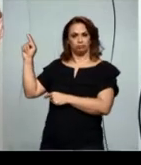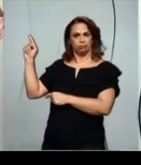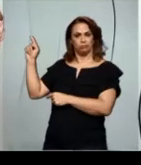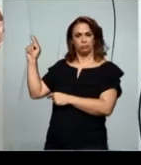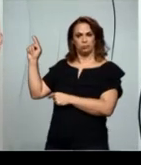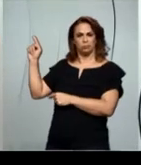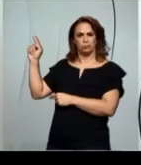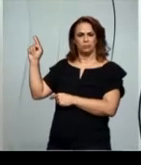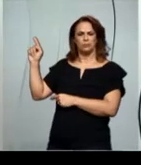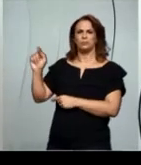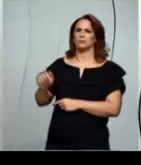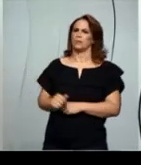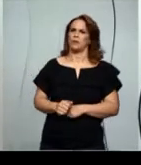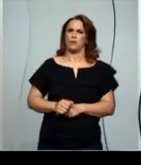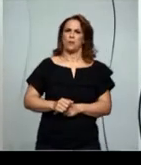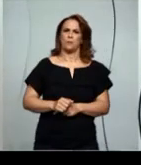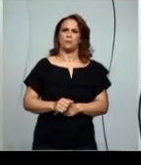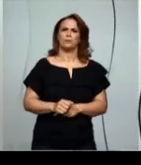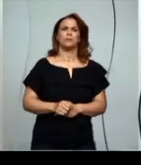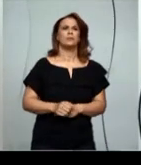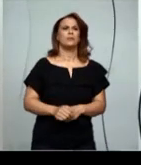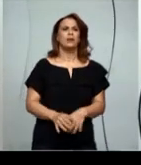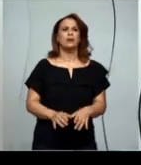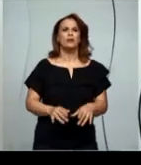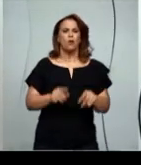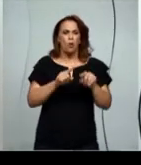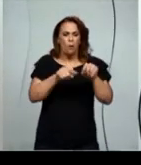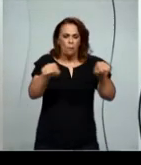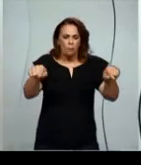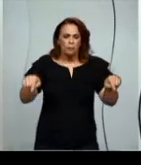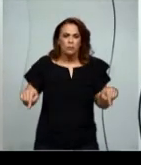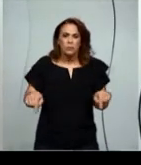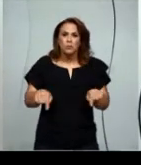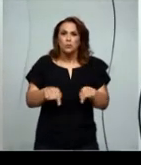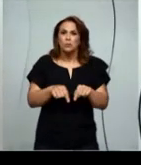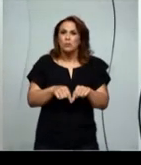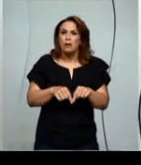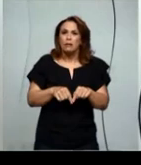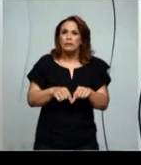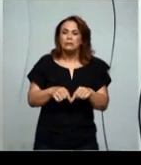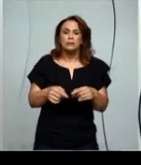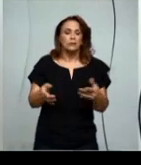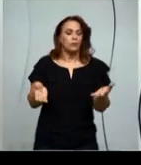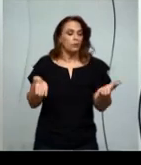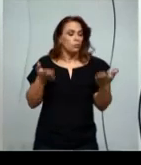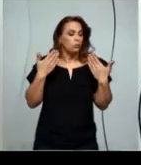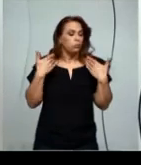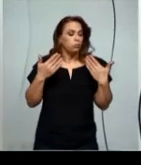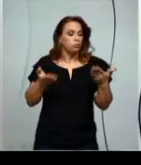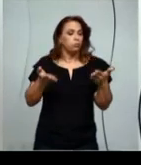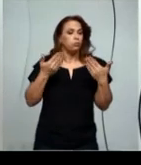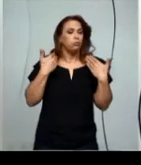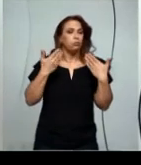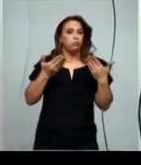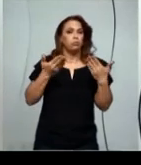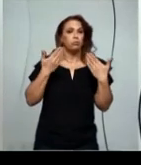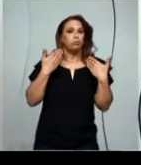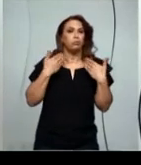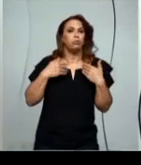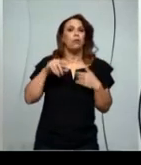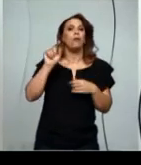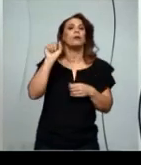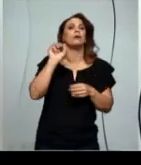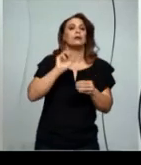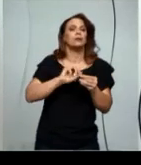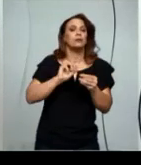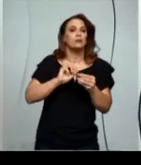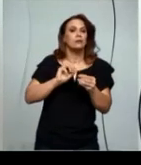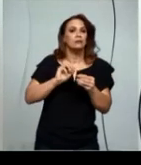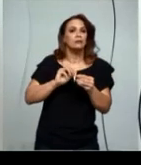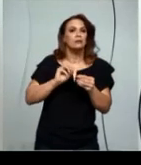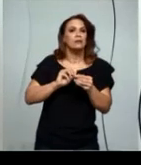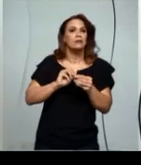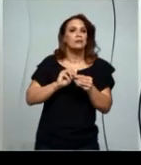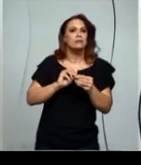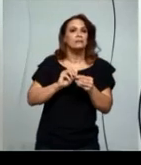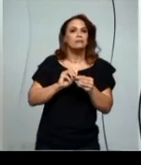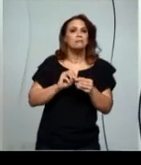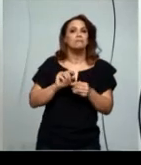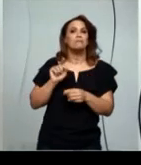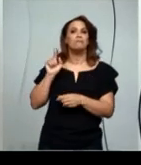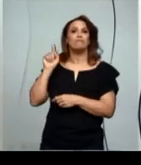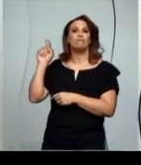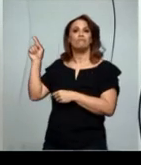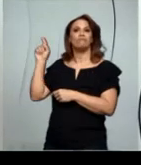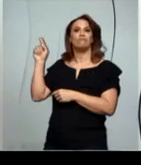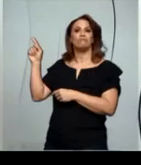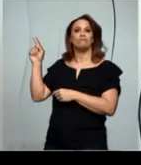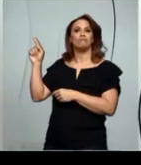Estava quente no quarto. Estava quente ali naquele cômodo. Então, o que eu fiz? So the window. O que eu fiz com